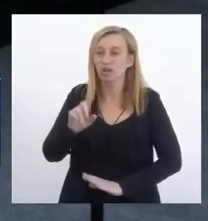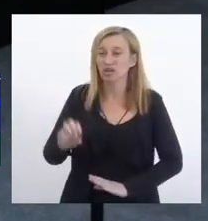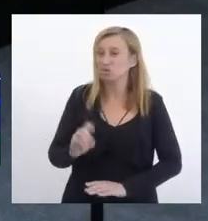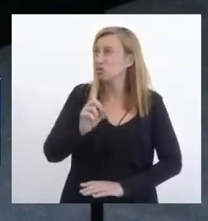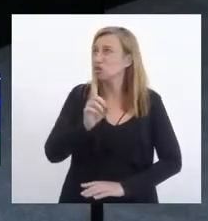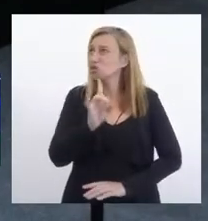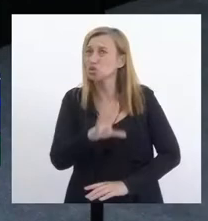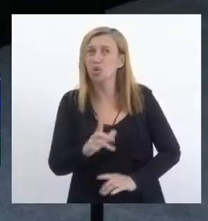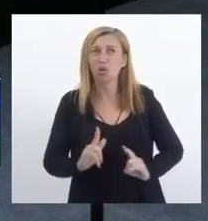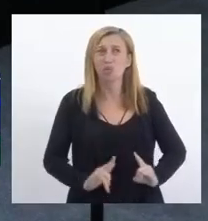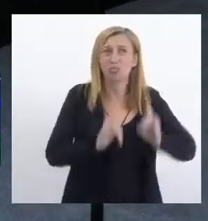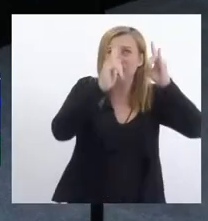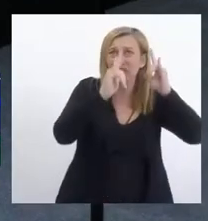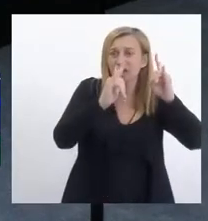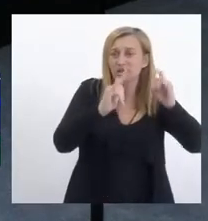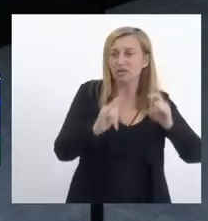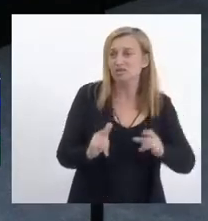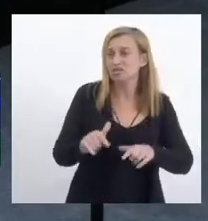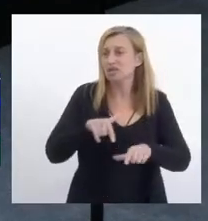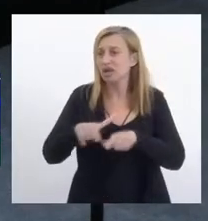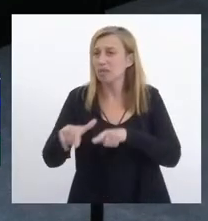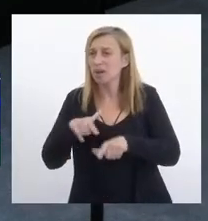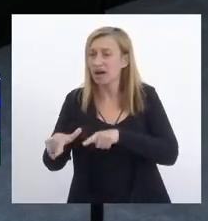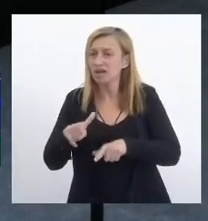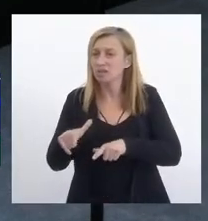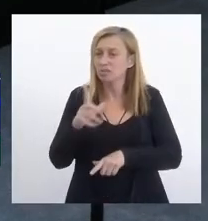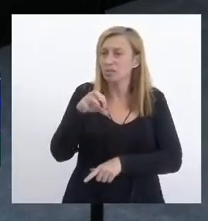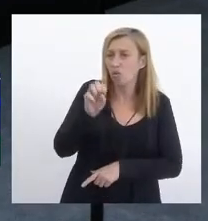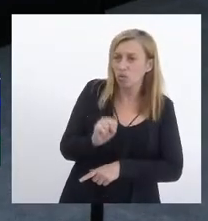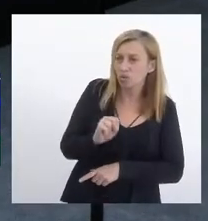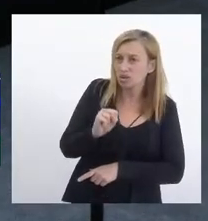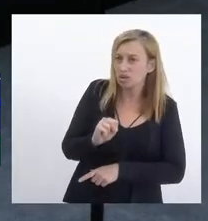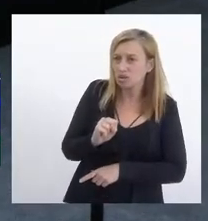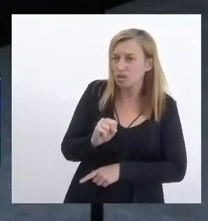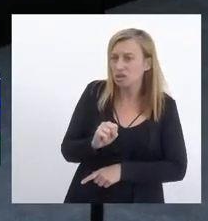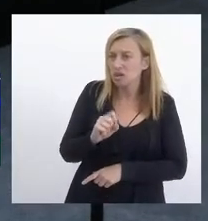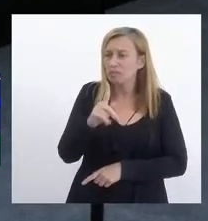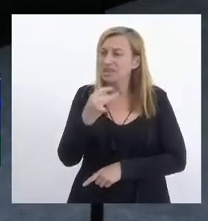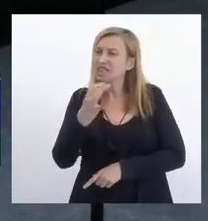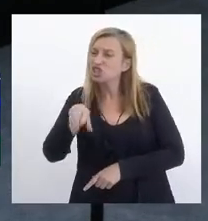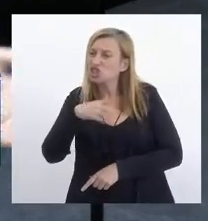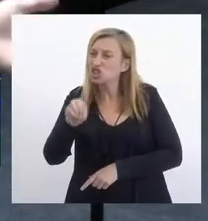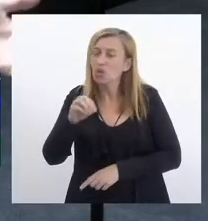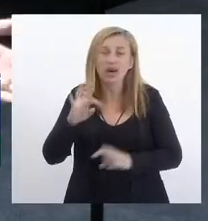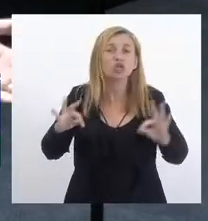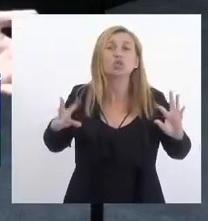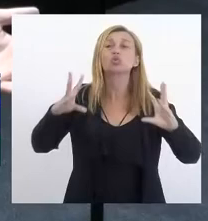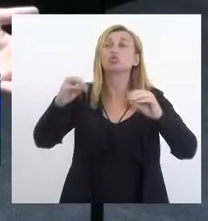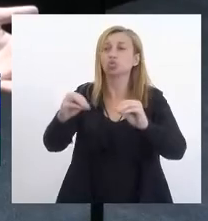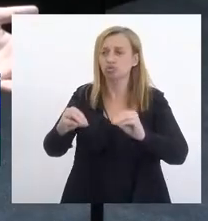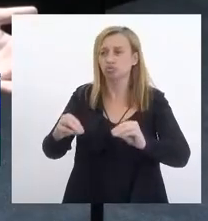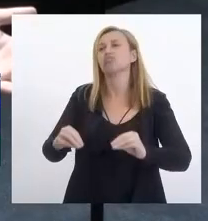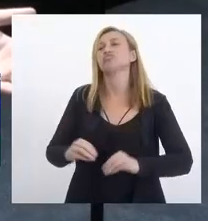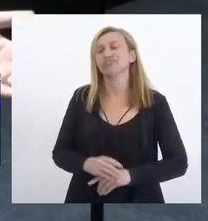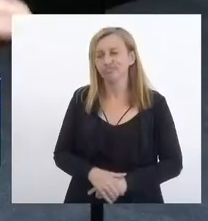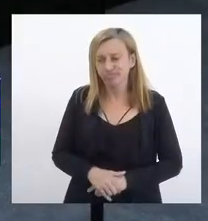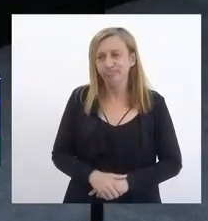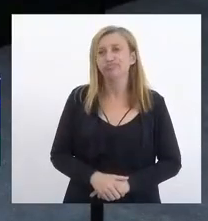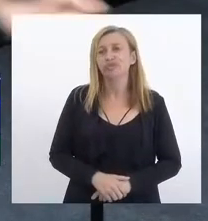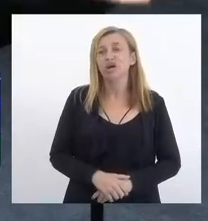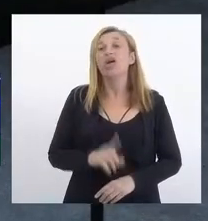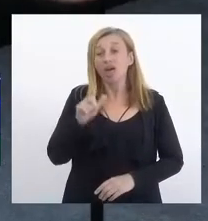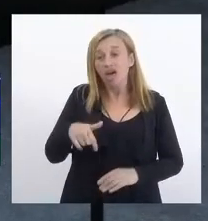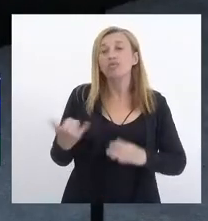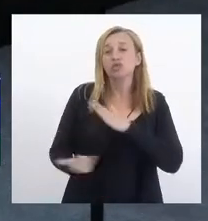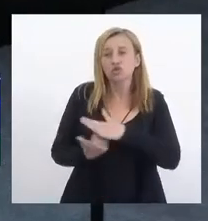prédio, não é só a carreira, não é só a bolsa, não é só o bandejão, é tudo. É uma